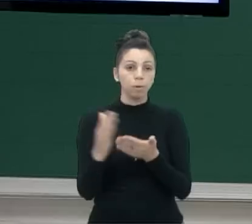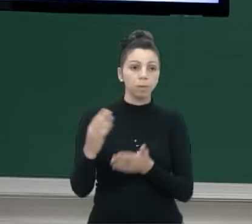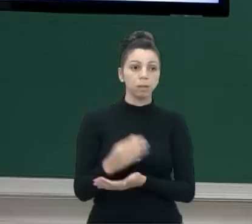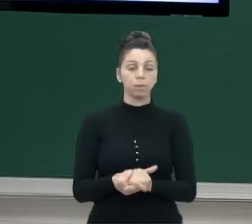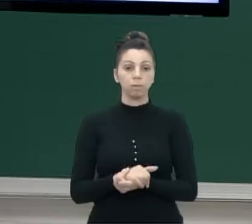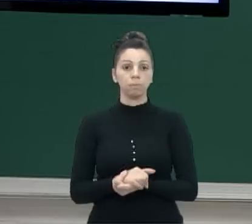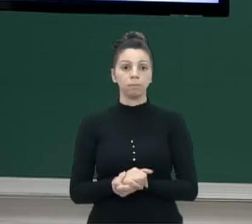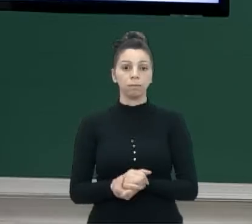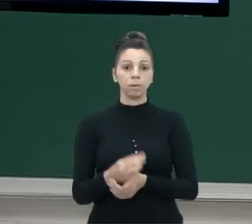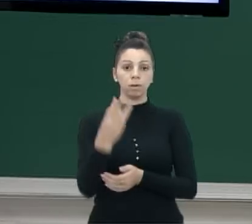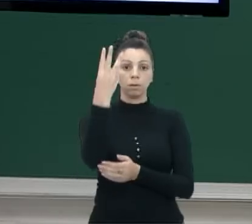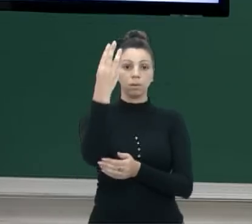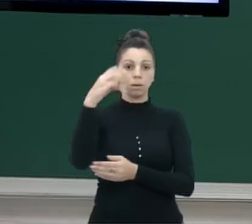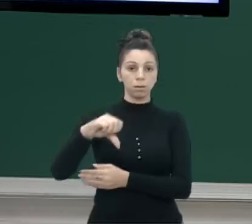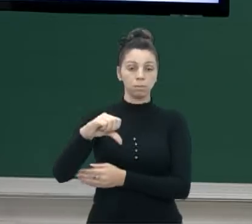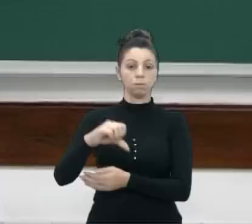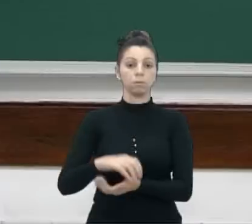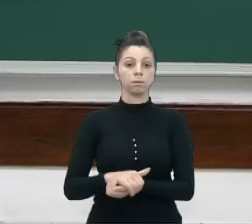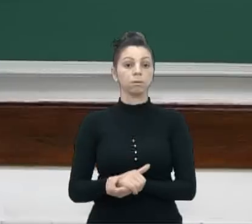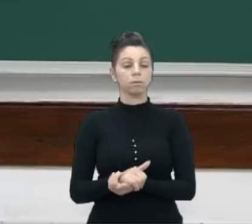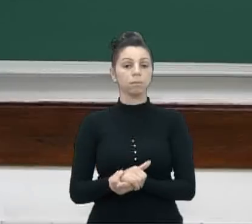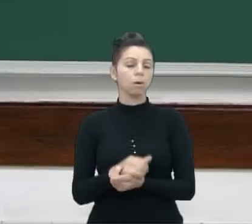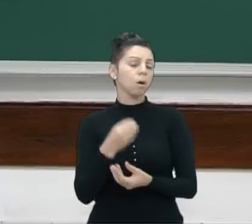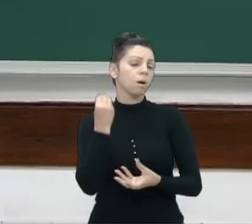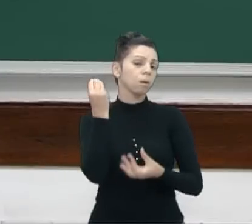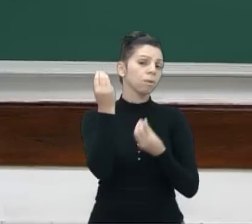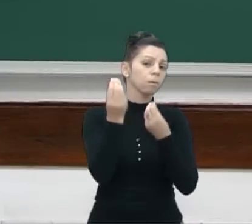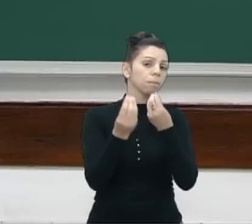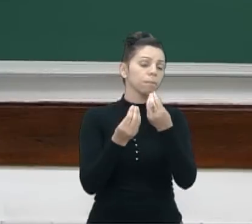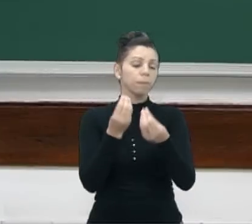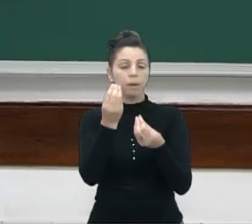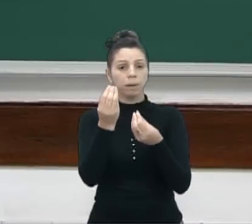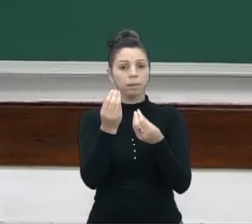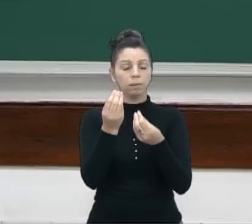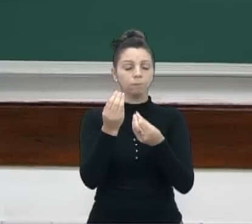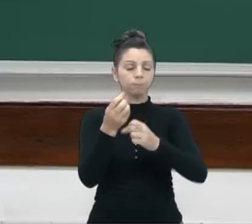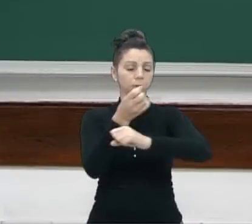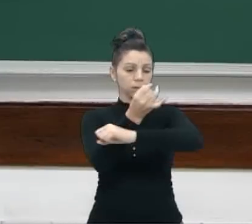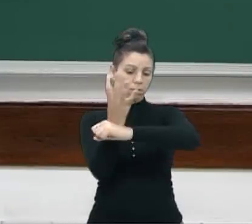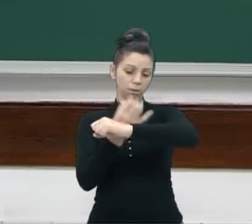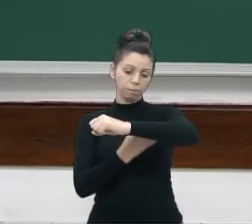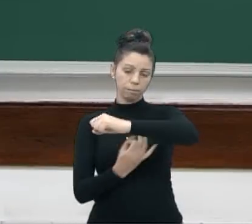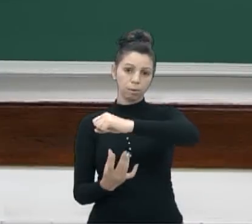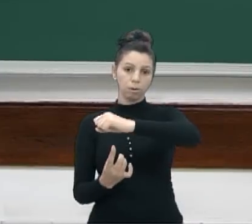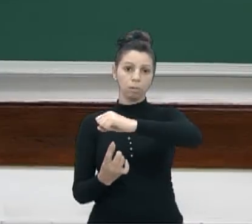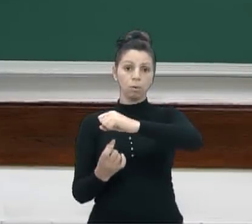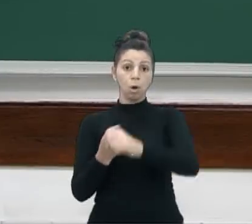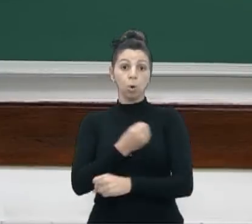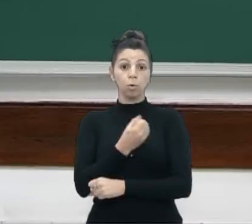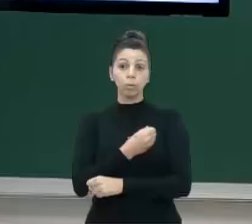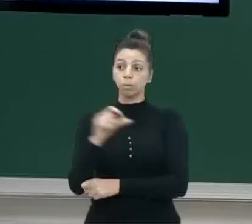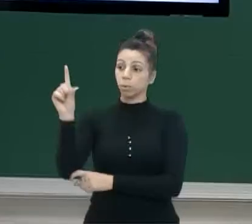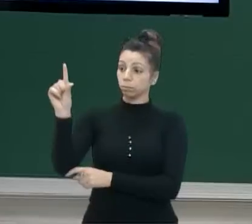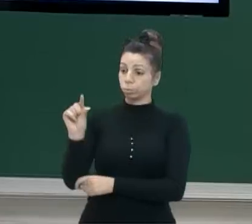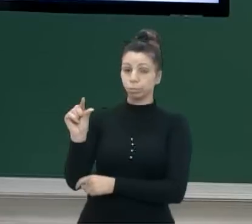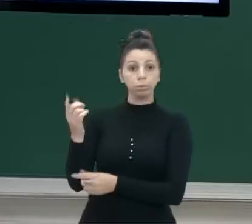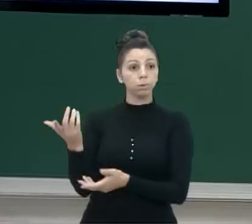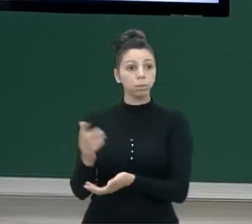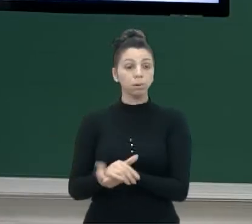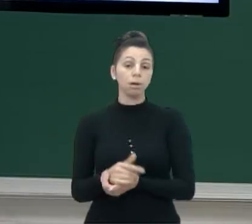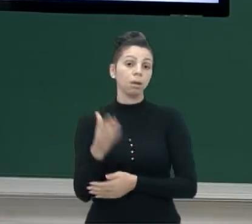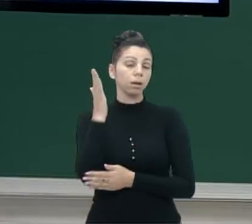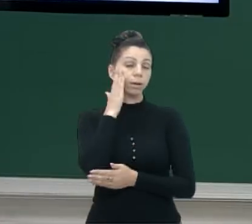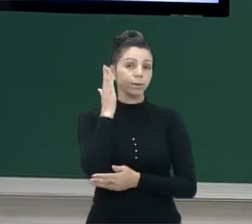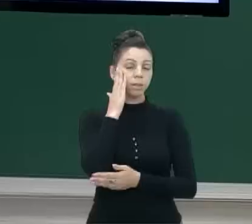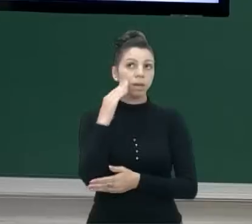escrever com 3/9, como é que eu posso escrever essa mesma fração com número menor? Bom, eu sei que o